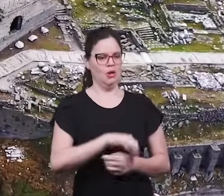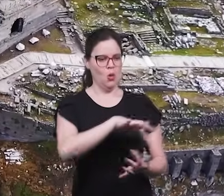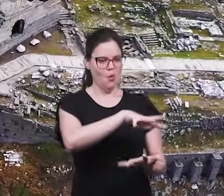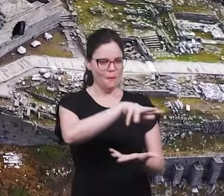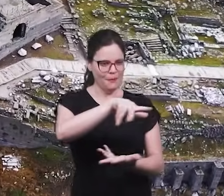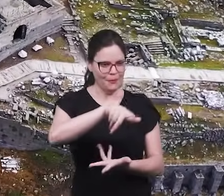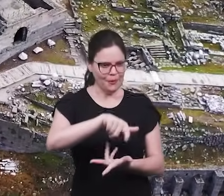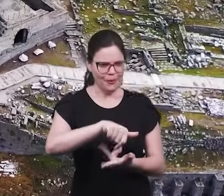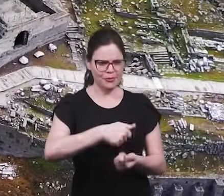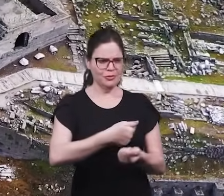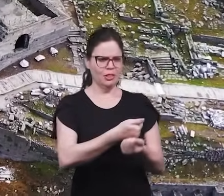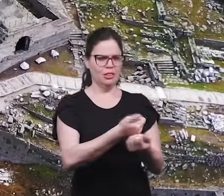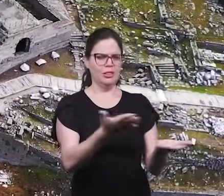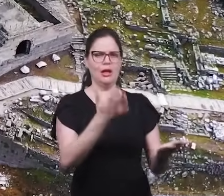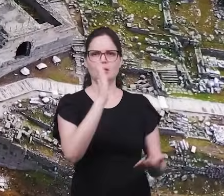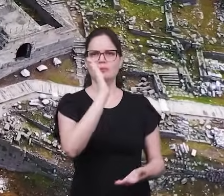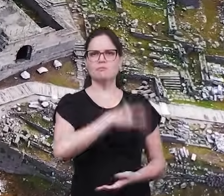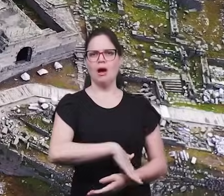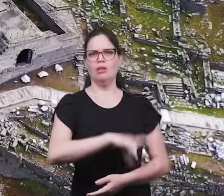posto